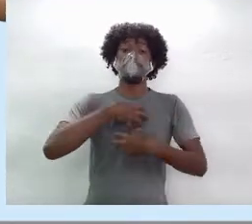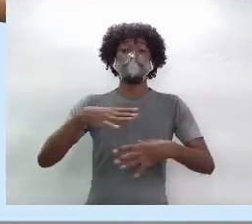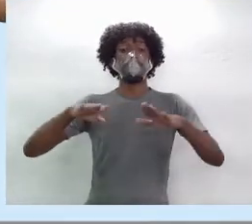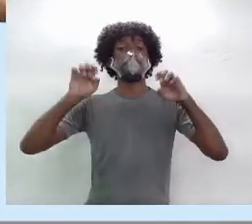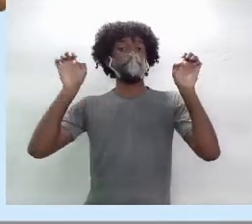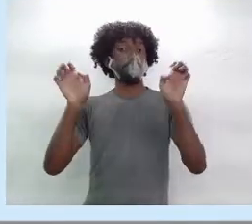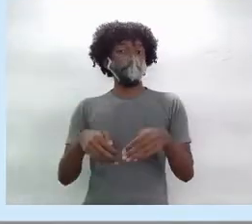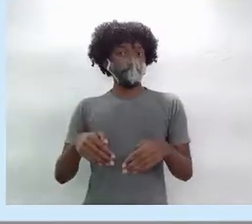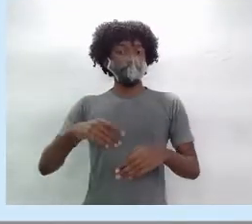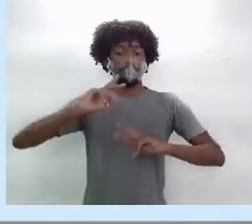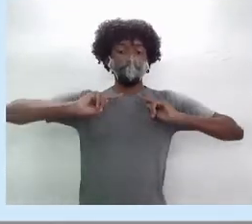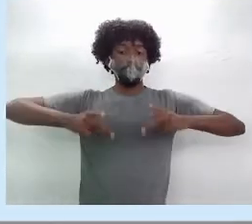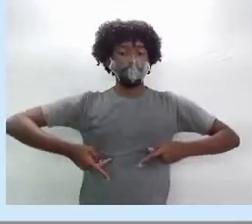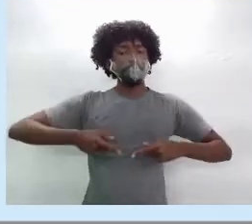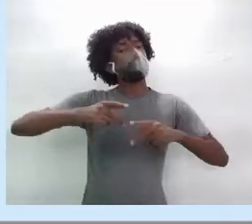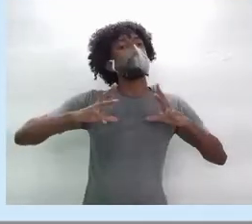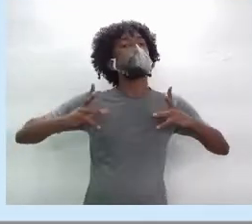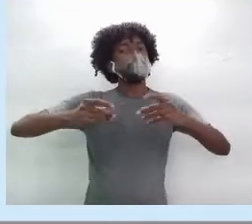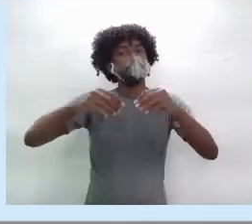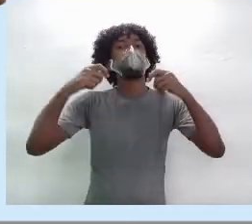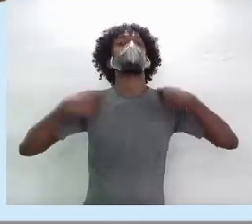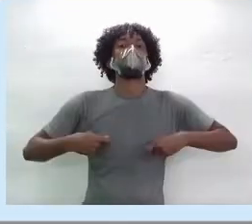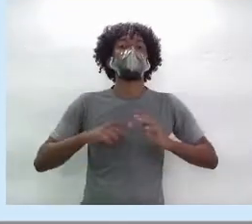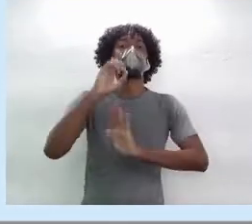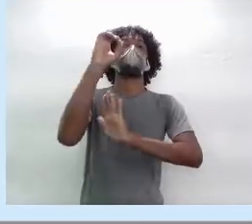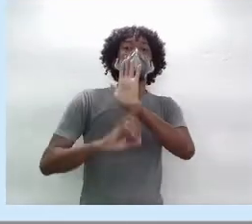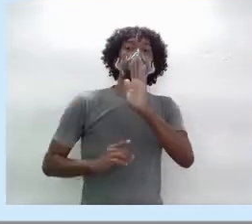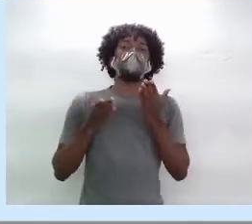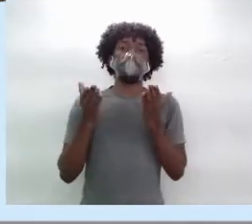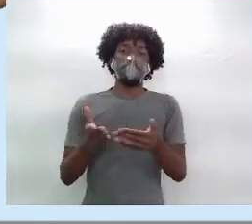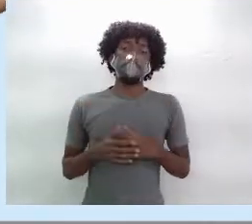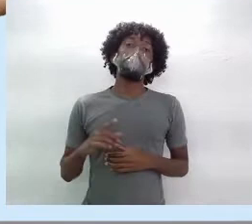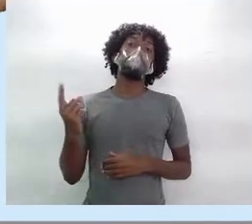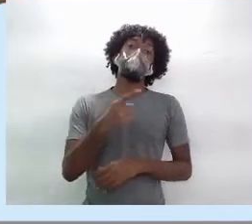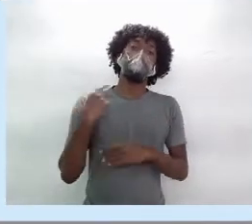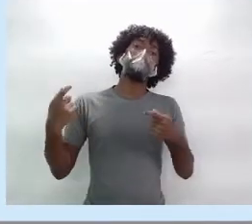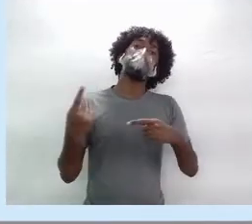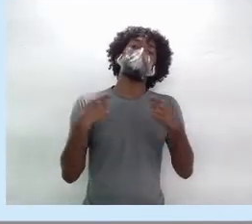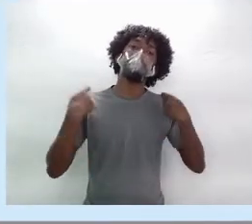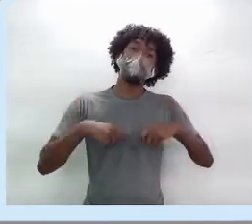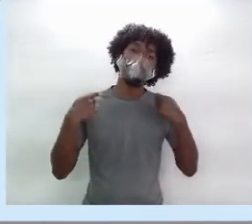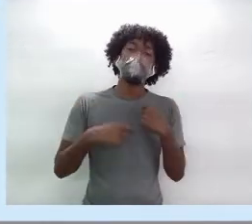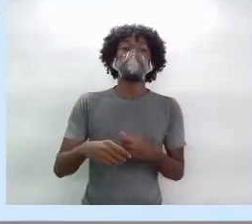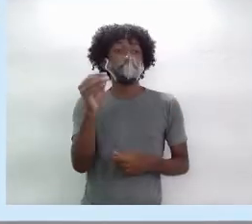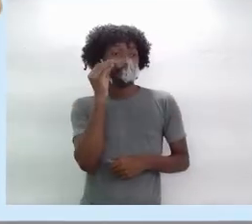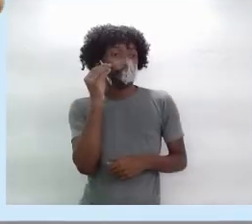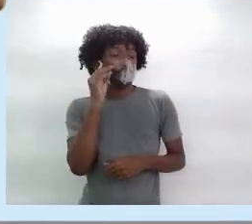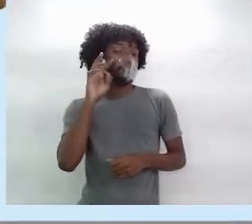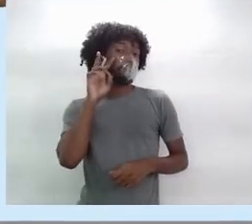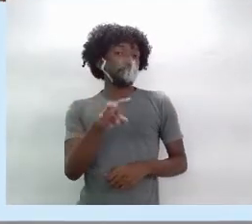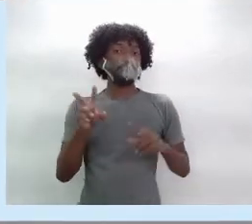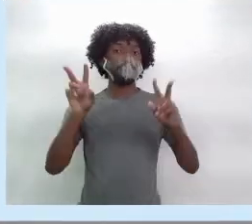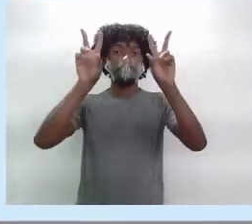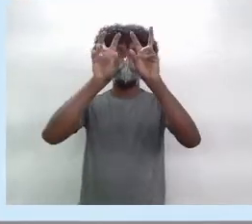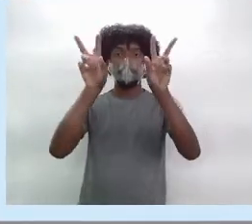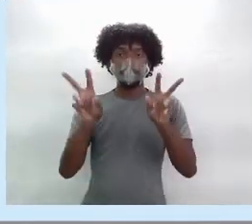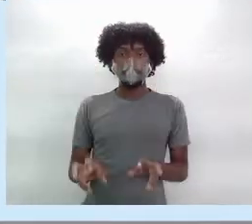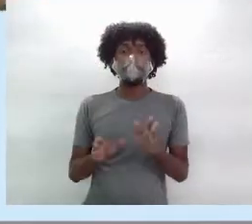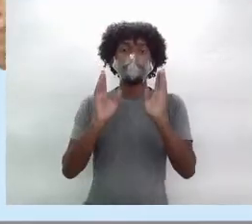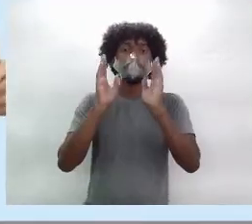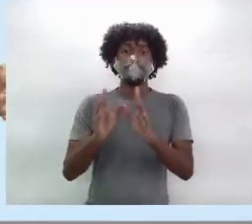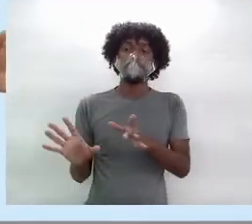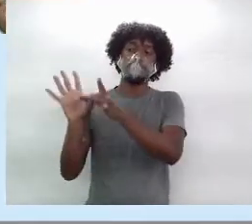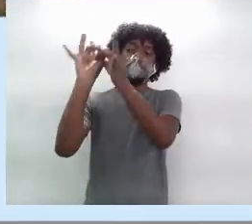importante observar, você estudante, observar que os assuntos estão justamente o quê?